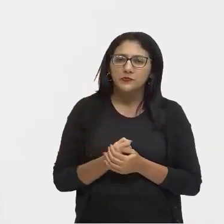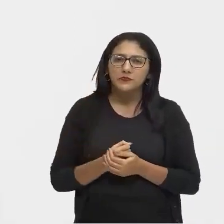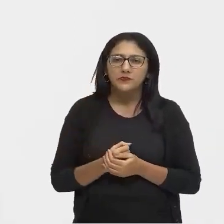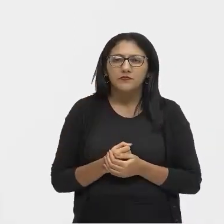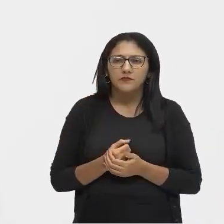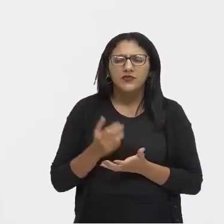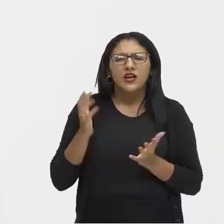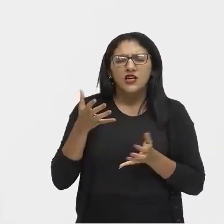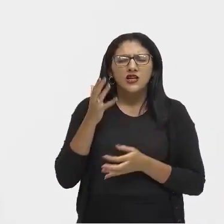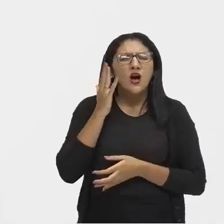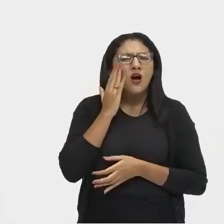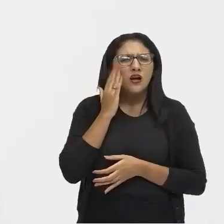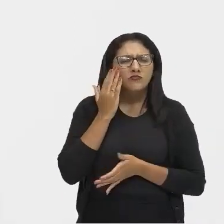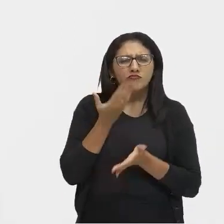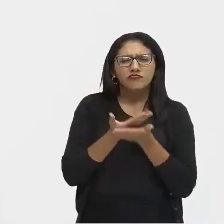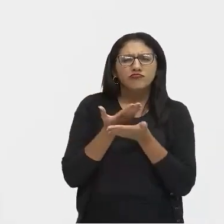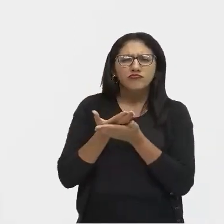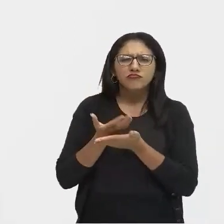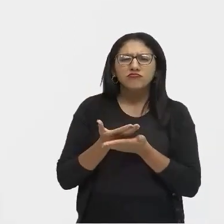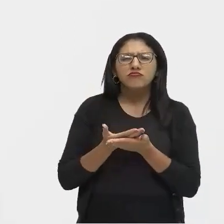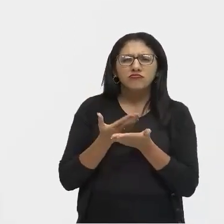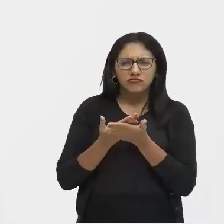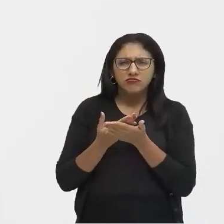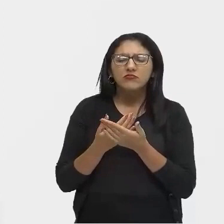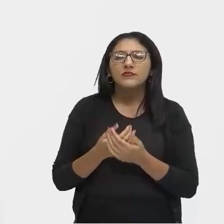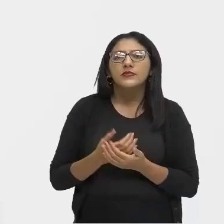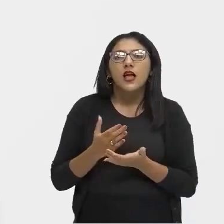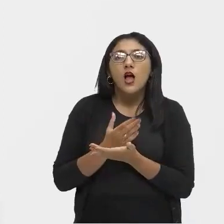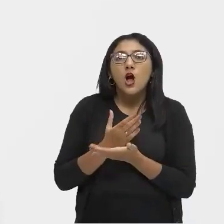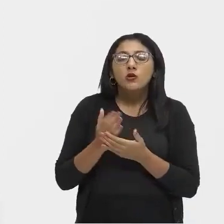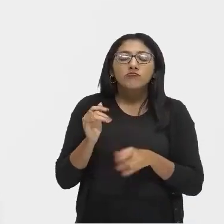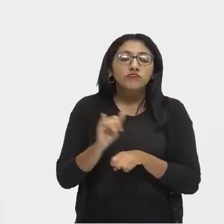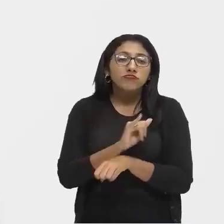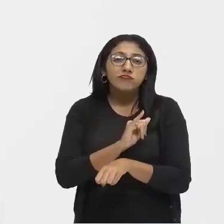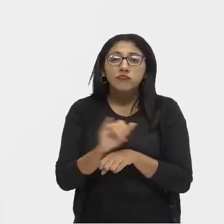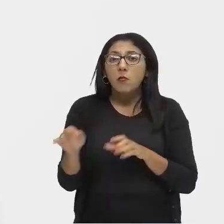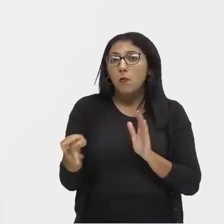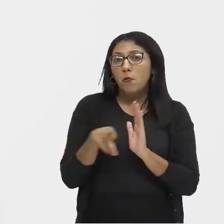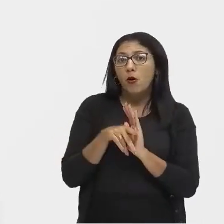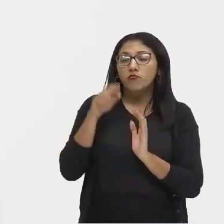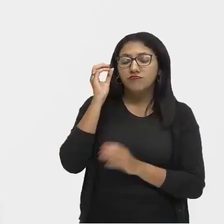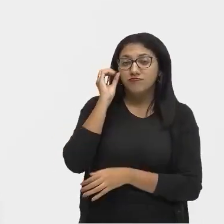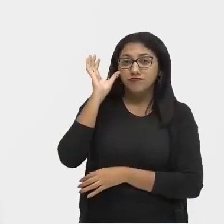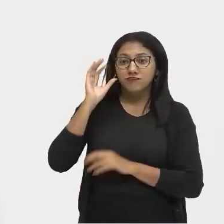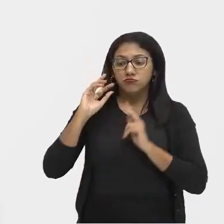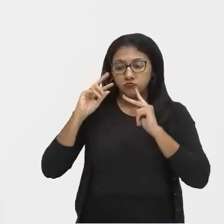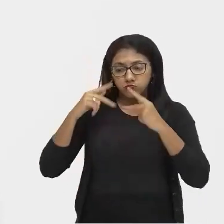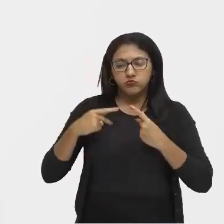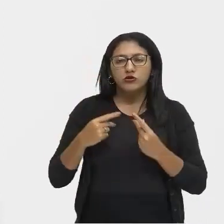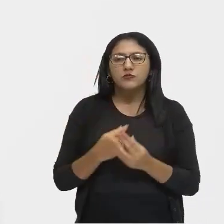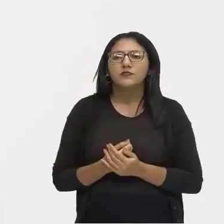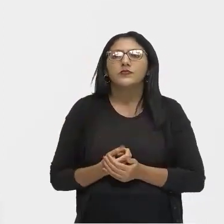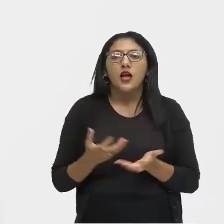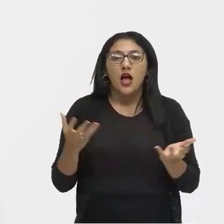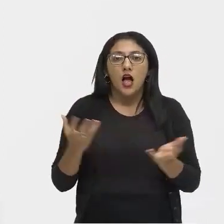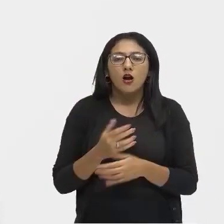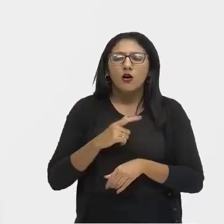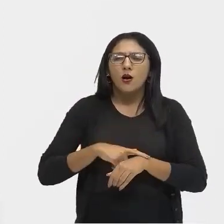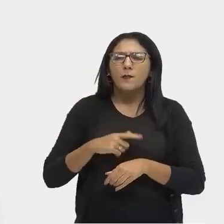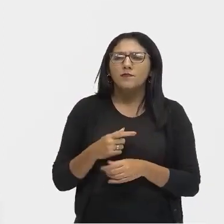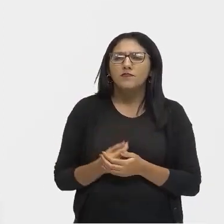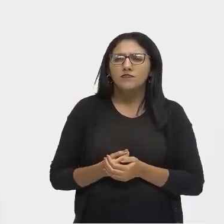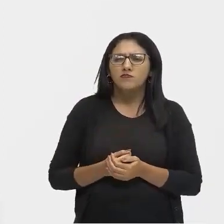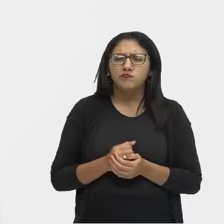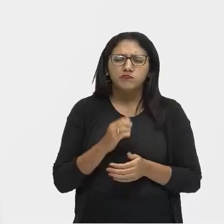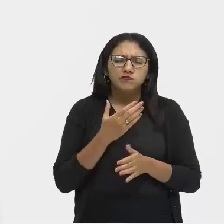já conhecemos em nossas aulas, as ferramentas para o autoconhecimento, é hora de realizar o importante